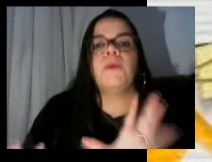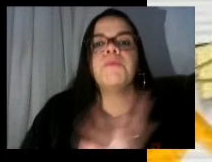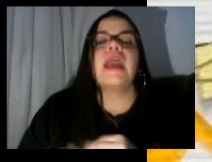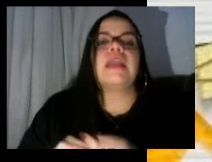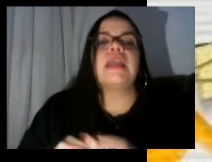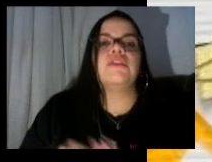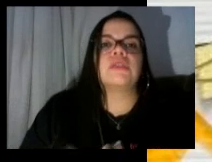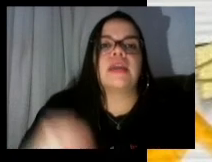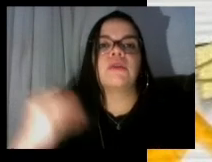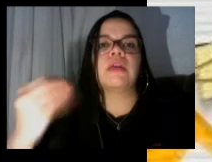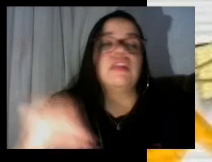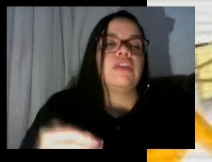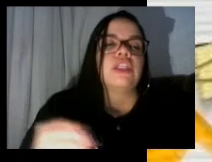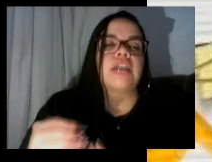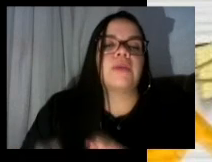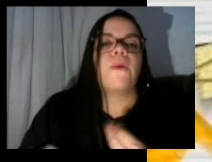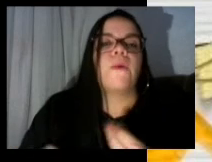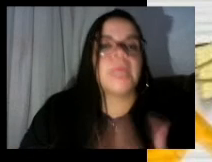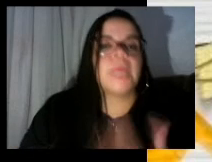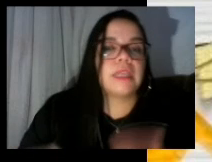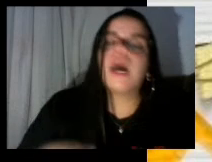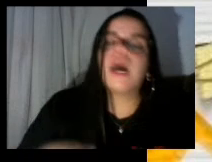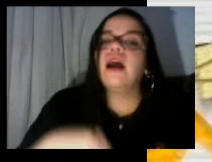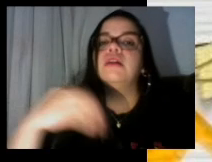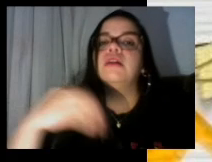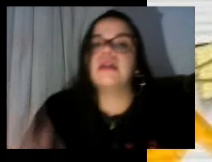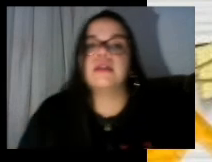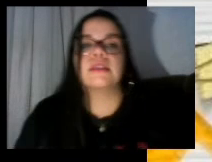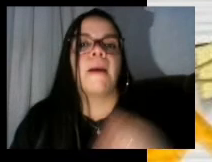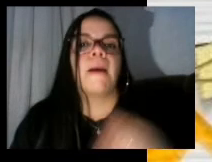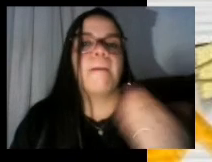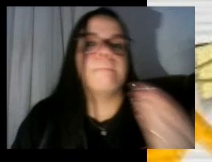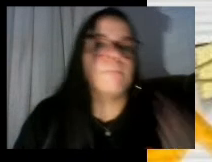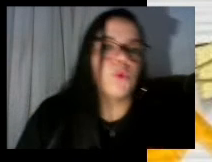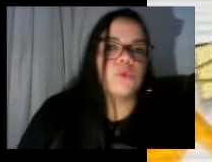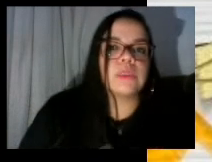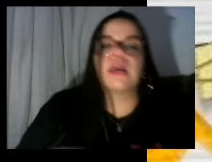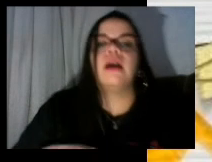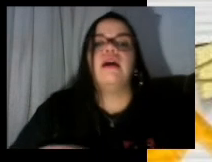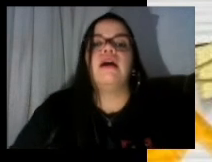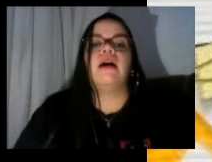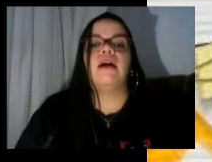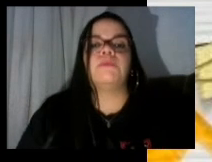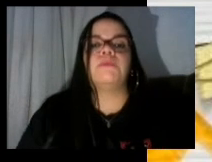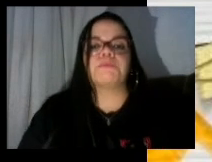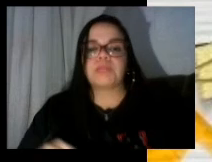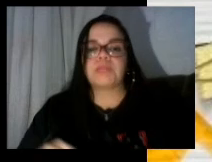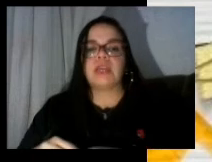tá bom? Eles deixaram comida, dança, música,